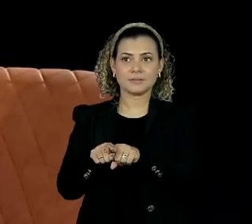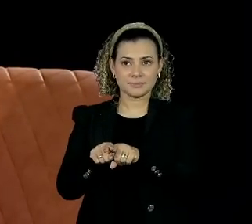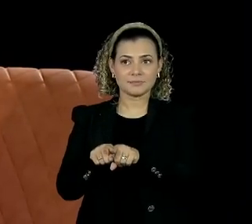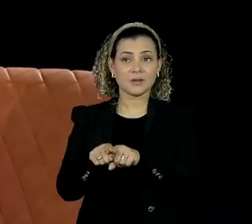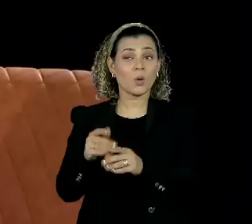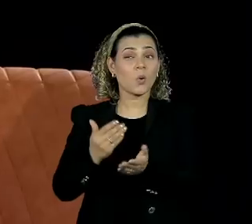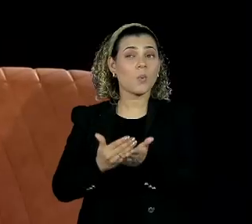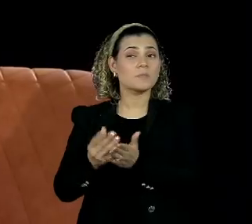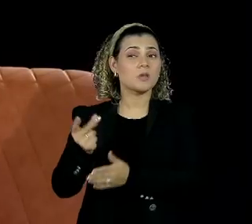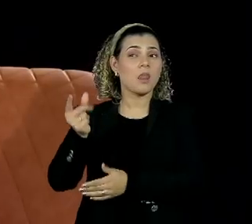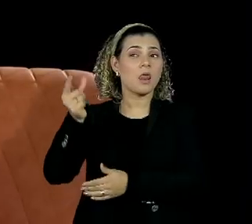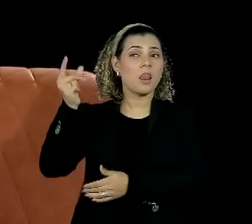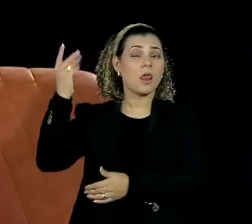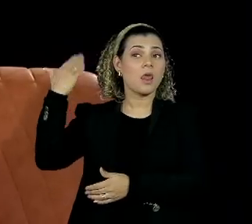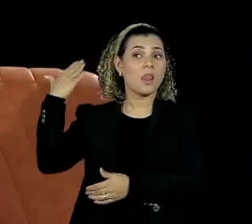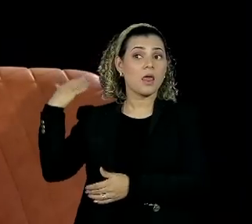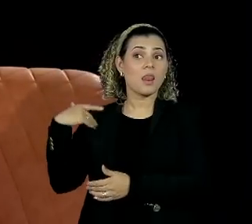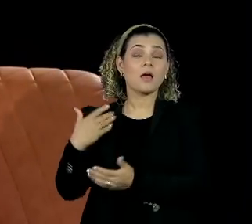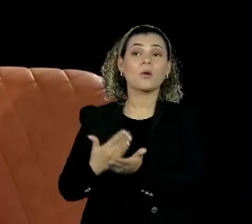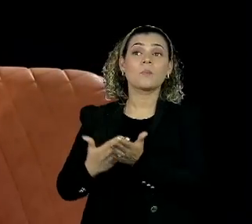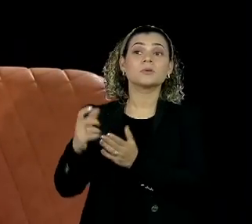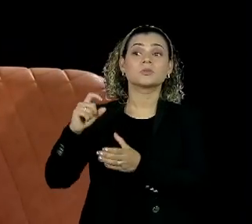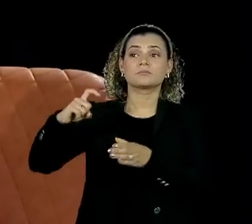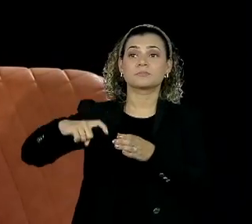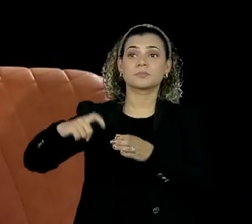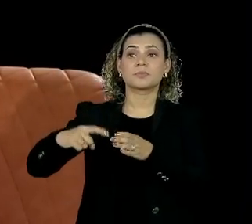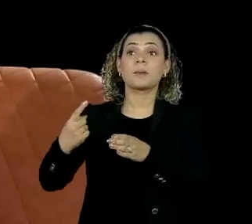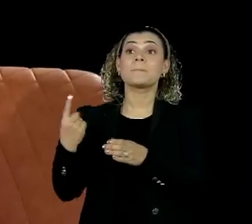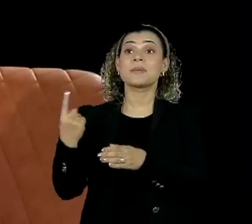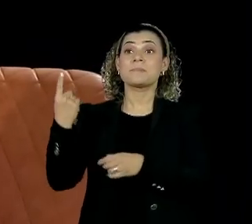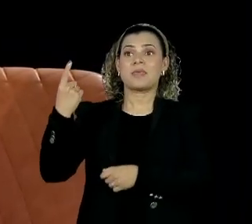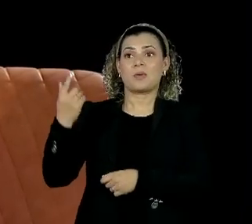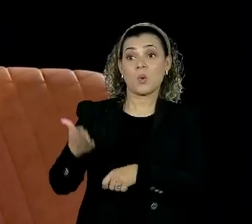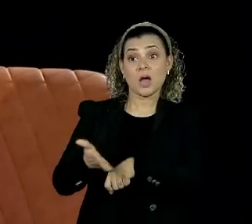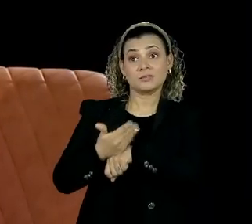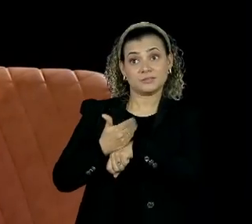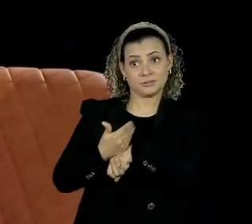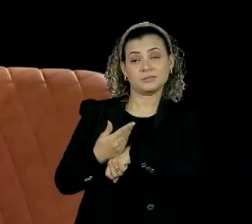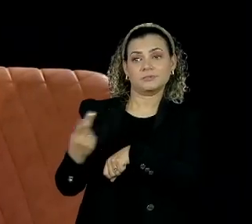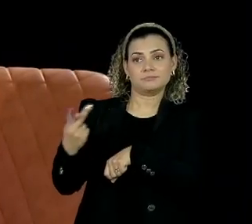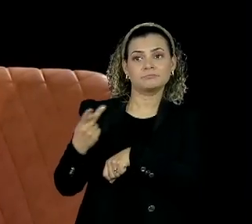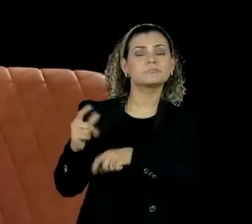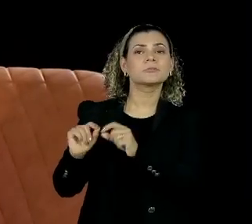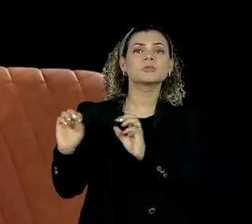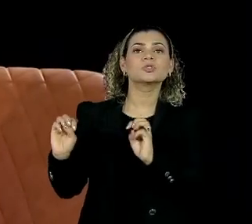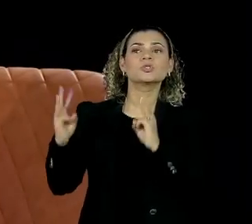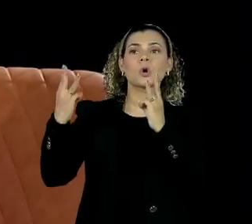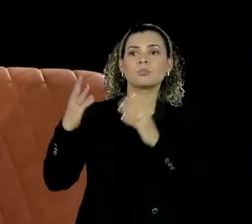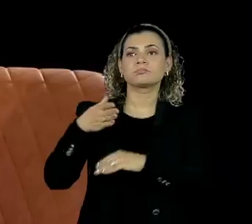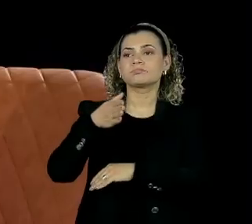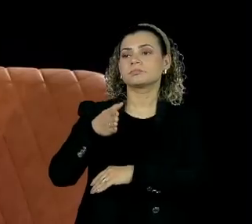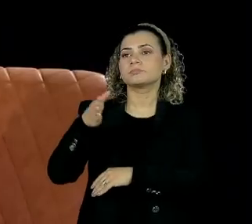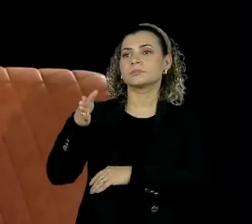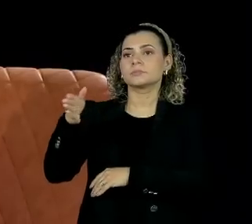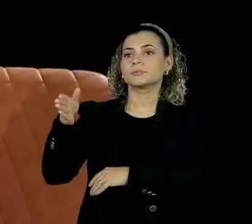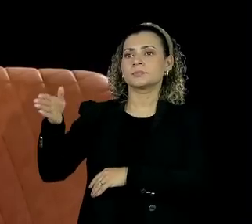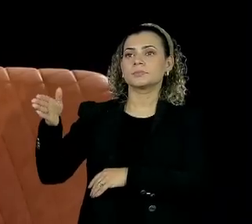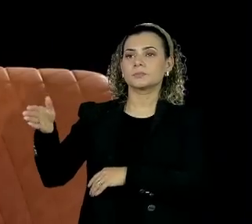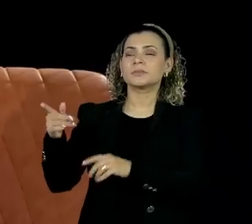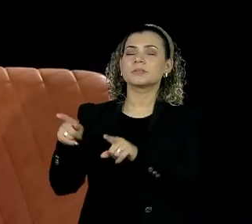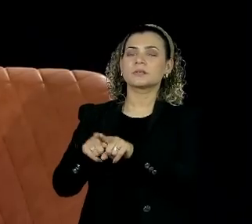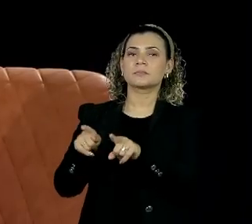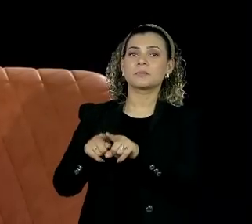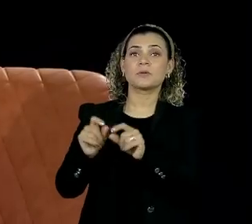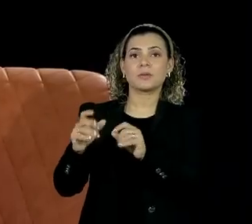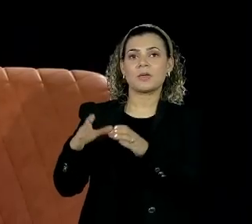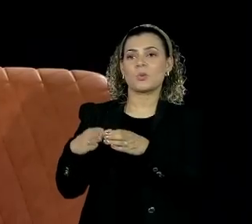começou lá atrás, no primeiro disco, né, começou antes do primeiro disco, né, quando eu comecei a fazer shows com Robôs Efêmeros, que era a